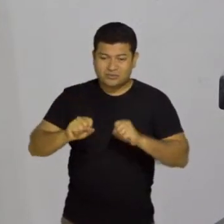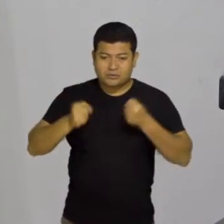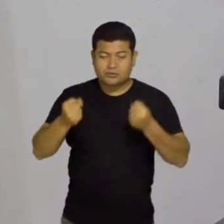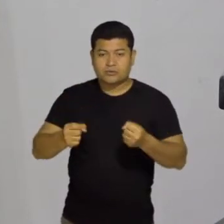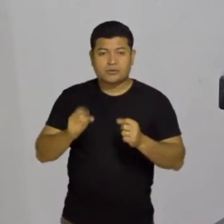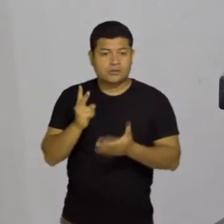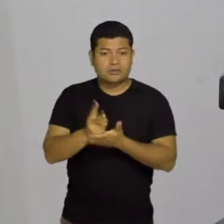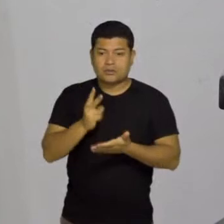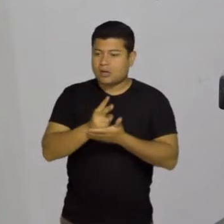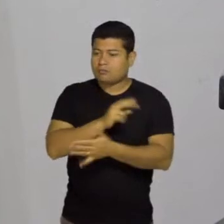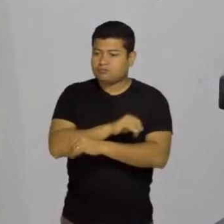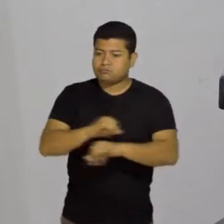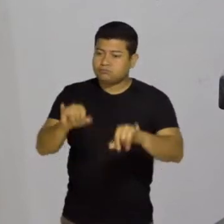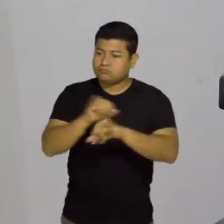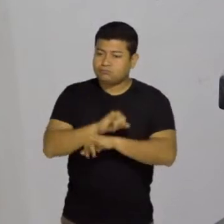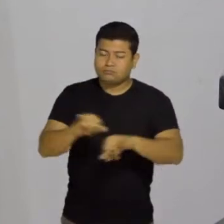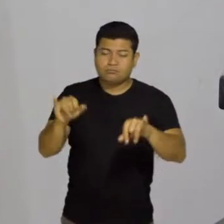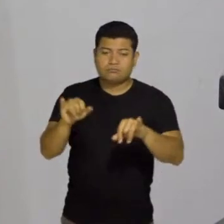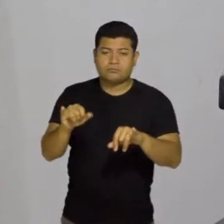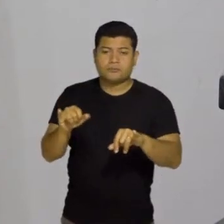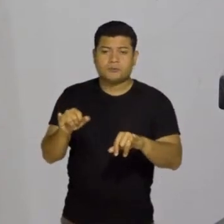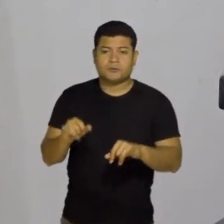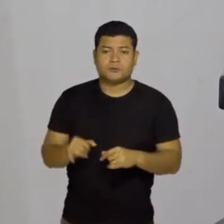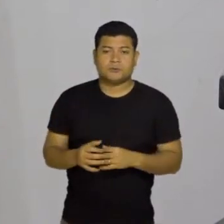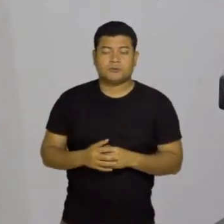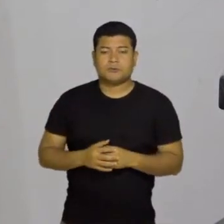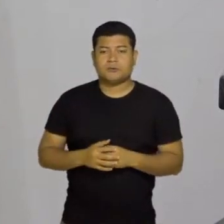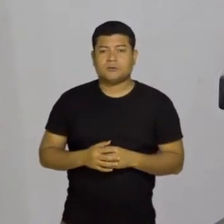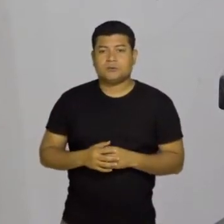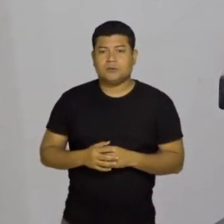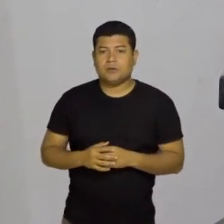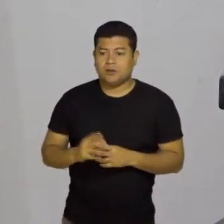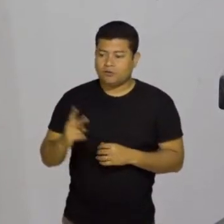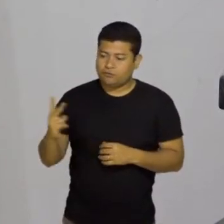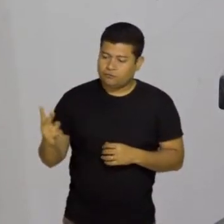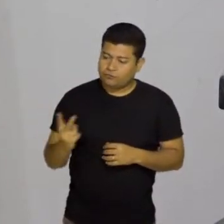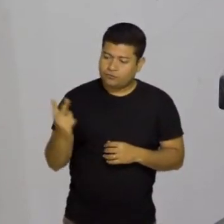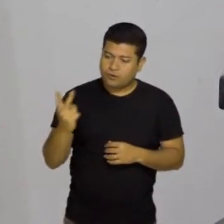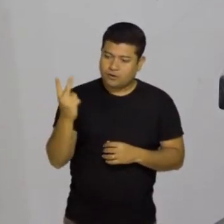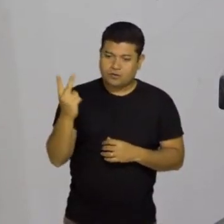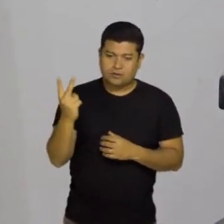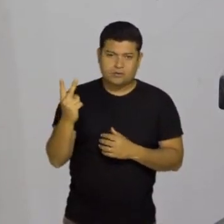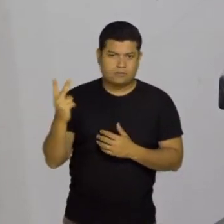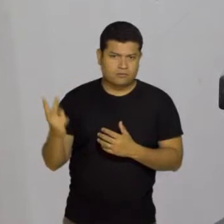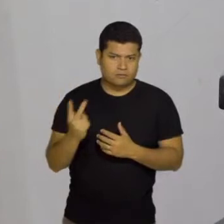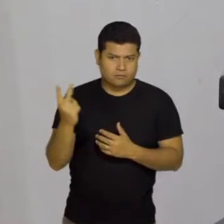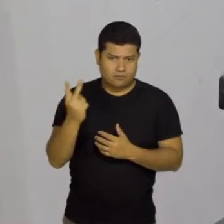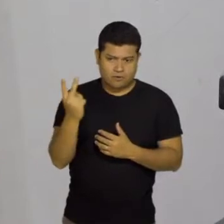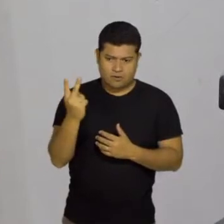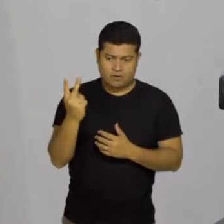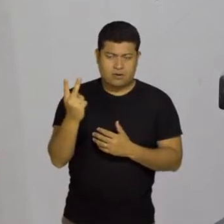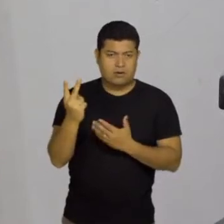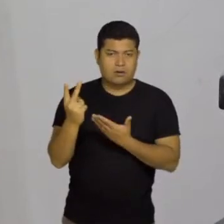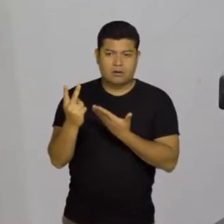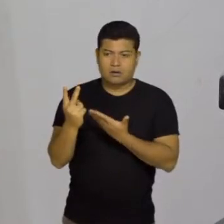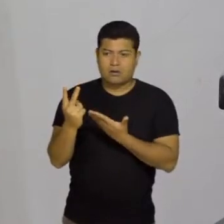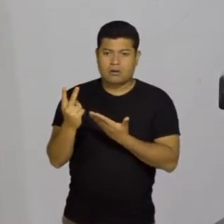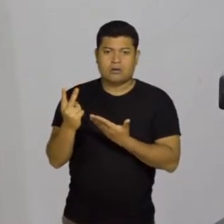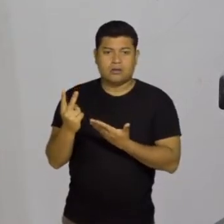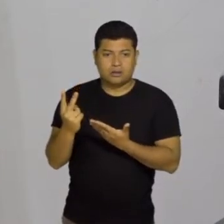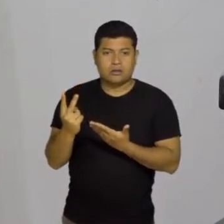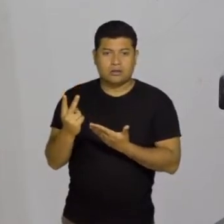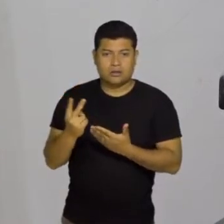dedicando muito espaço nos últimos tempos. Os valores não precisariam ter mudado. Os valores humanos precisavam